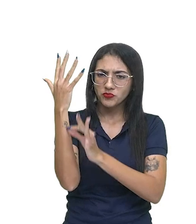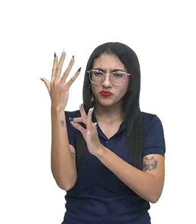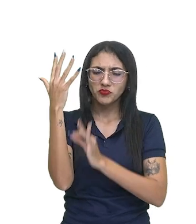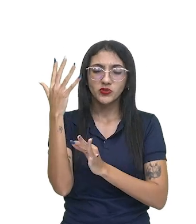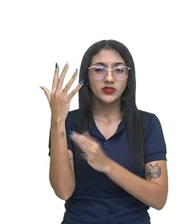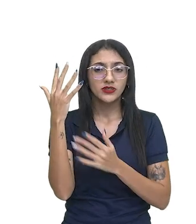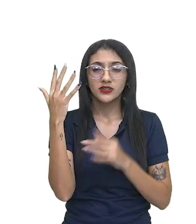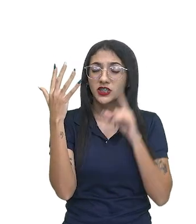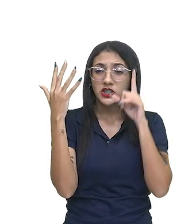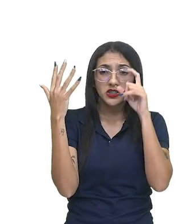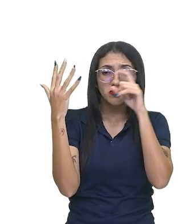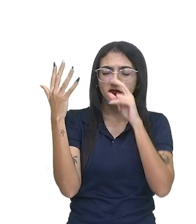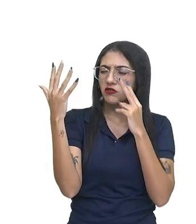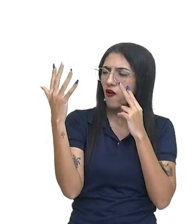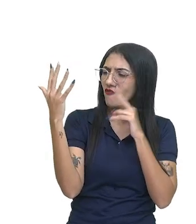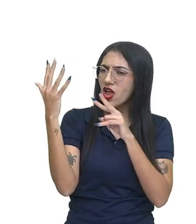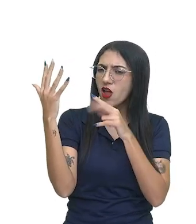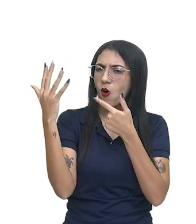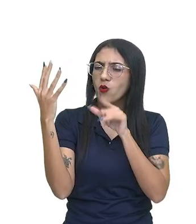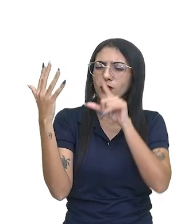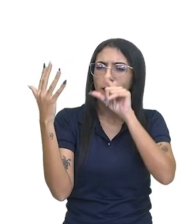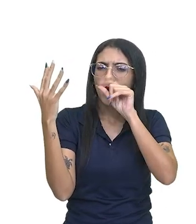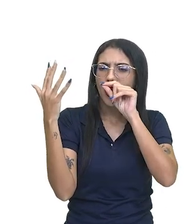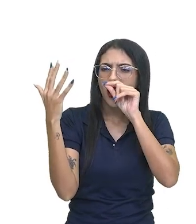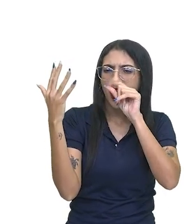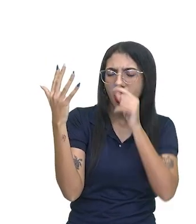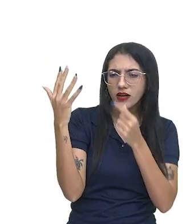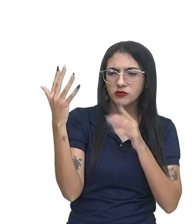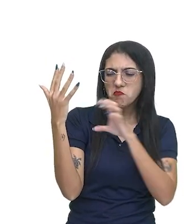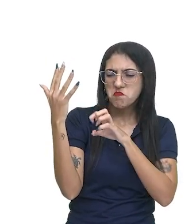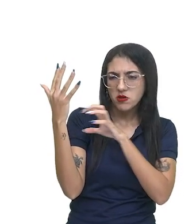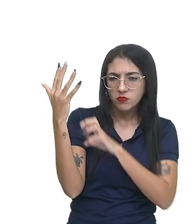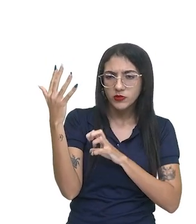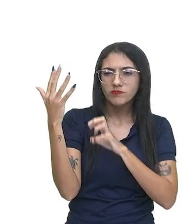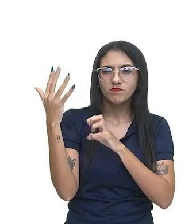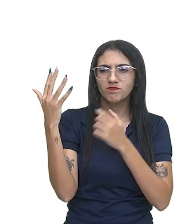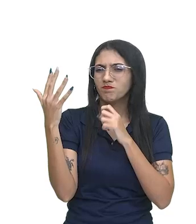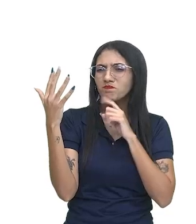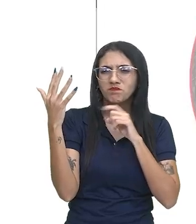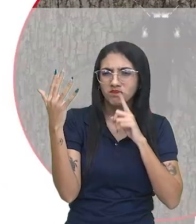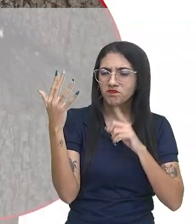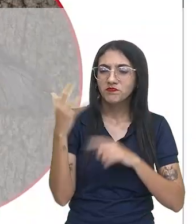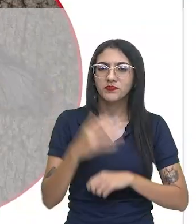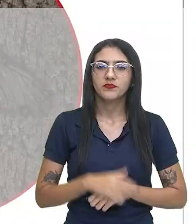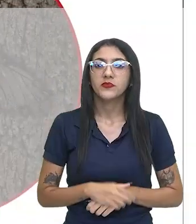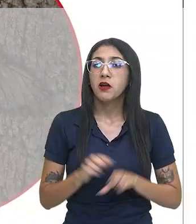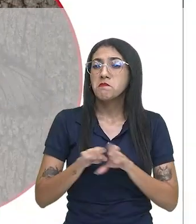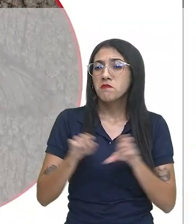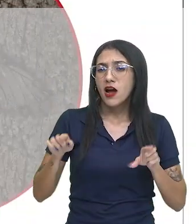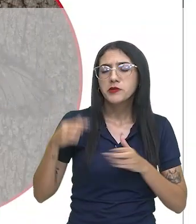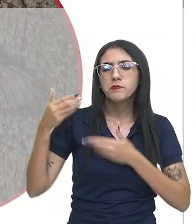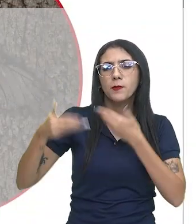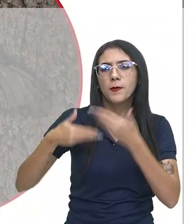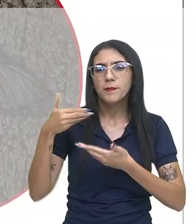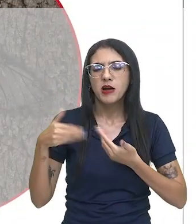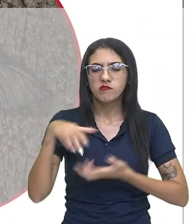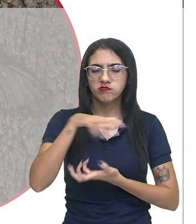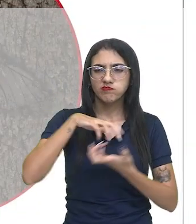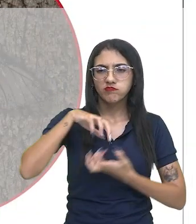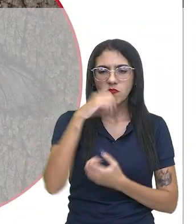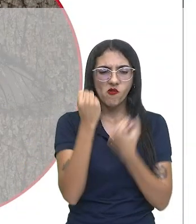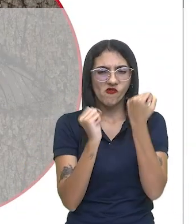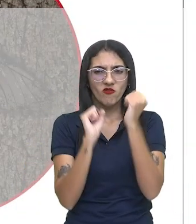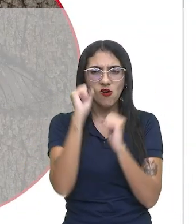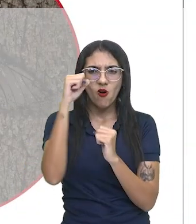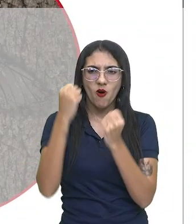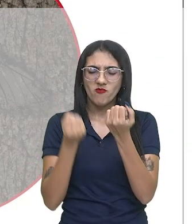difícil visualização por parte dos pássaros e insetívoros. No entanto, com a industrialização e a poluição